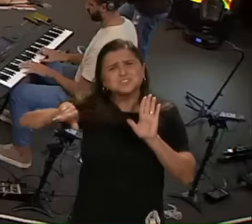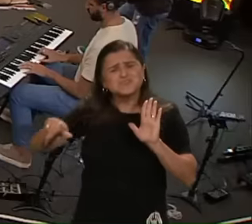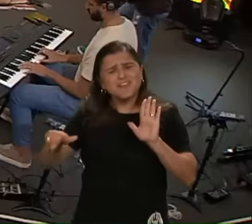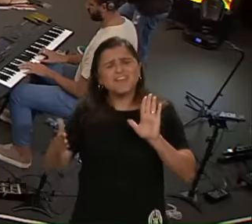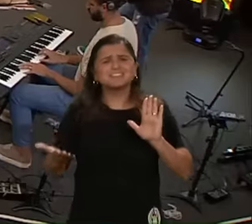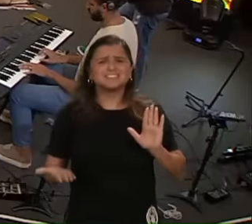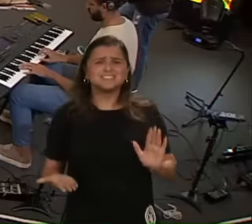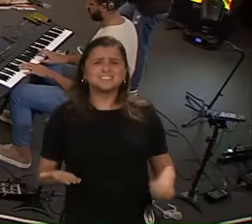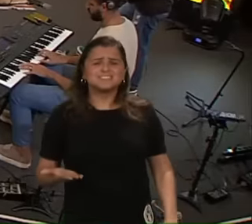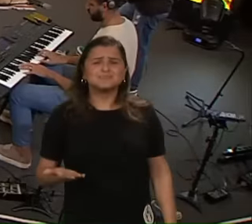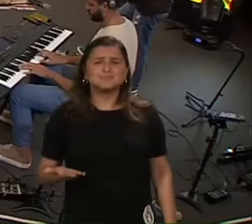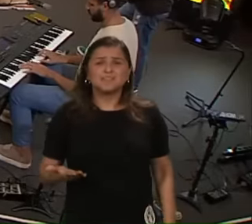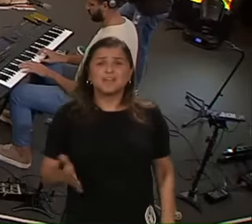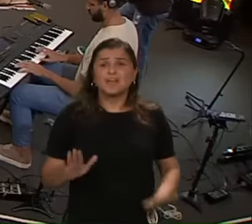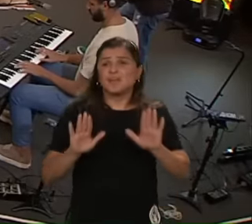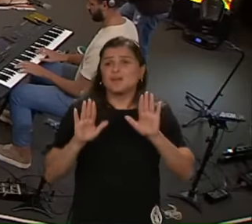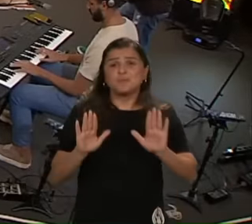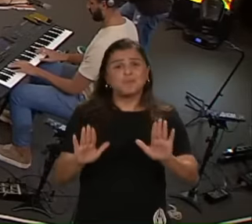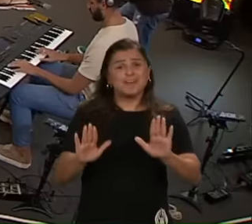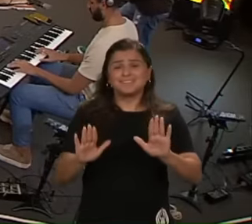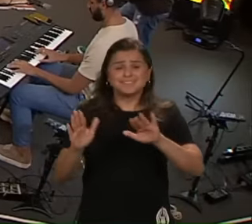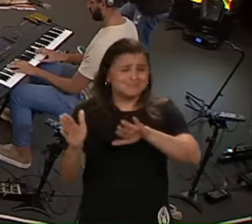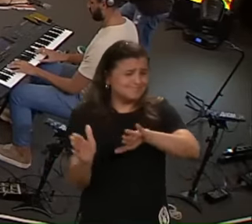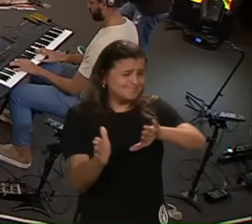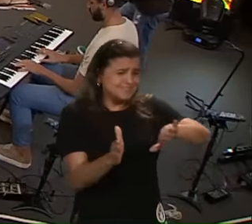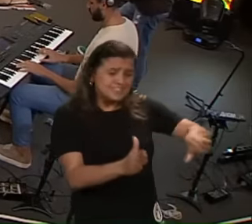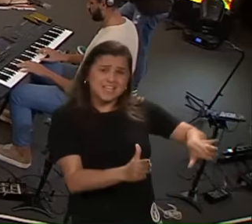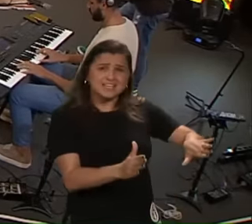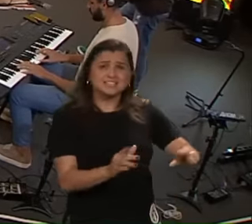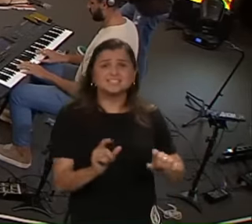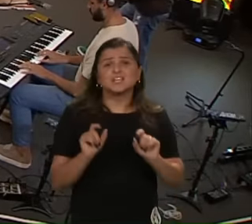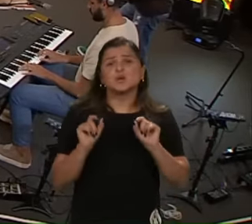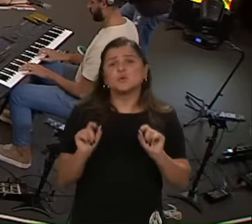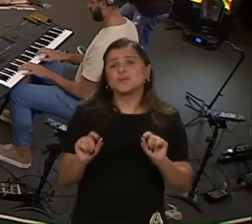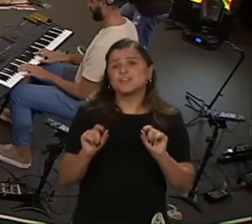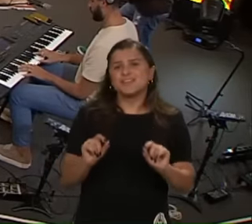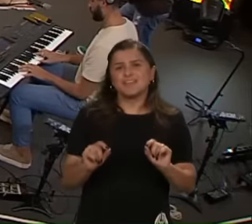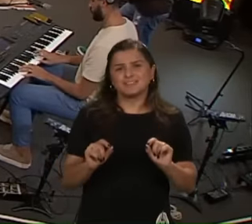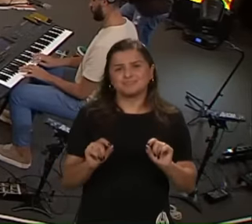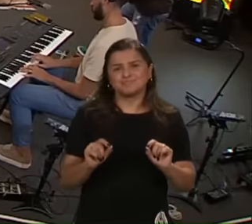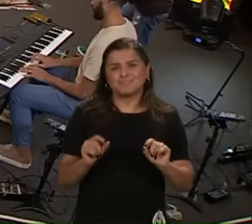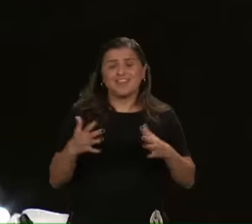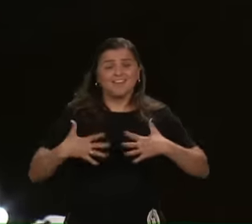tantas coisas, mas ele deixa de lado o agradar a Deus.